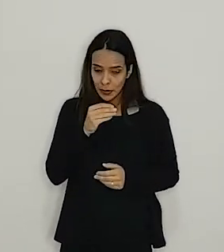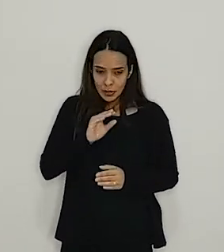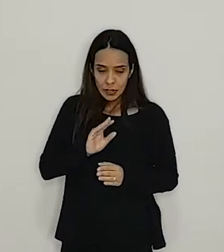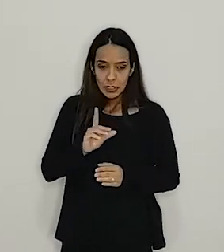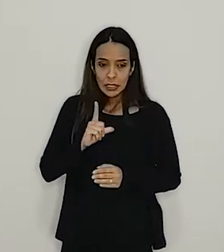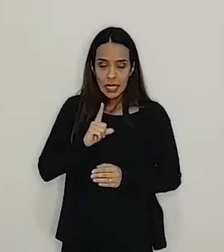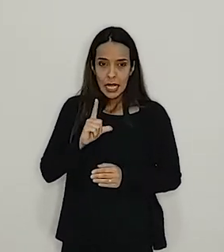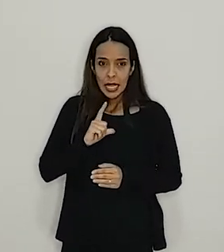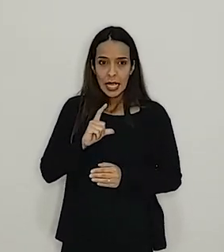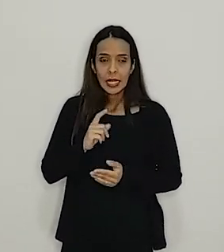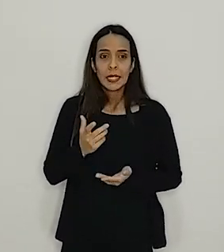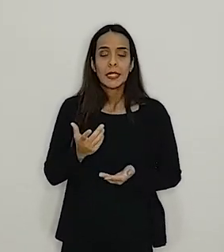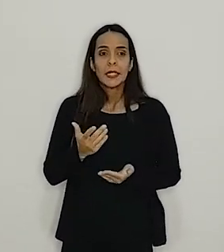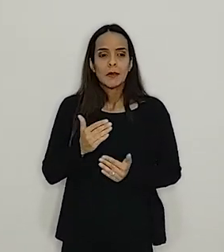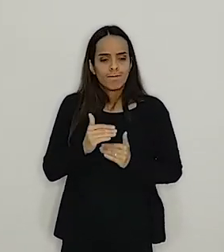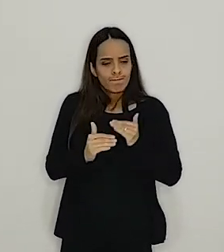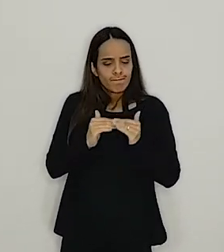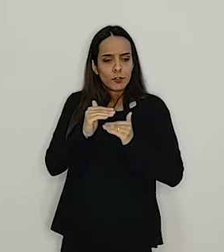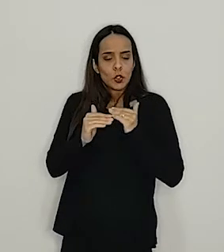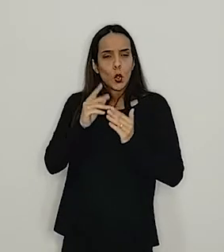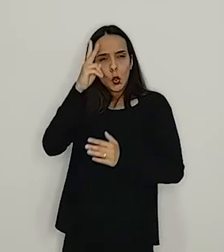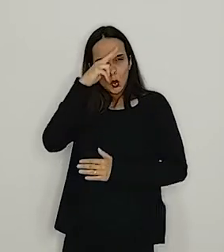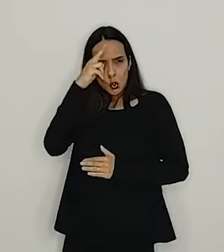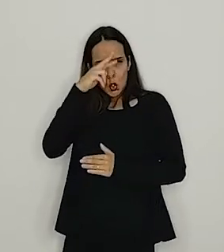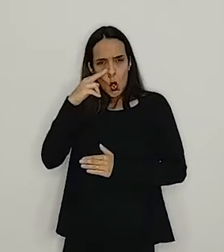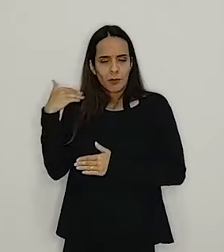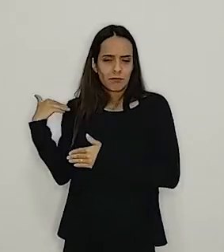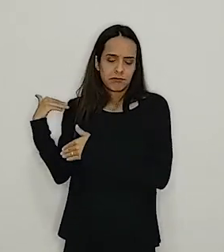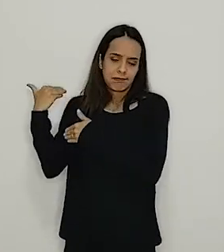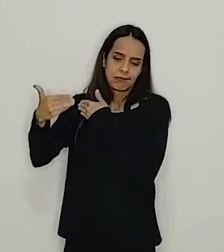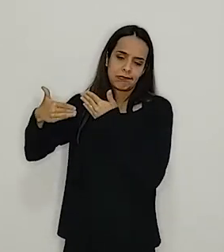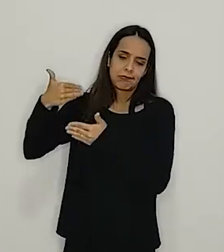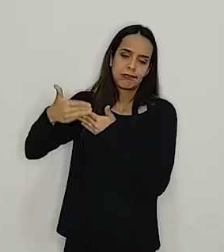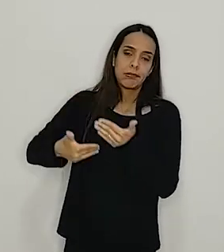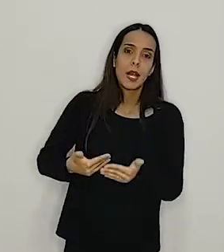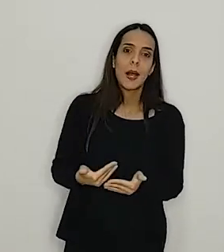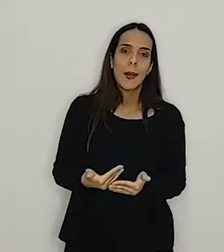naturalmente por conta de uma estrutura histórica